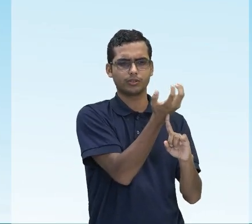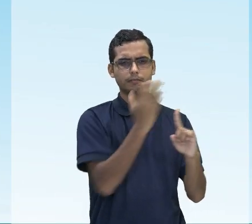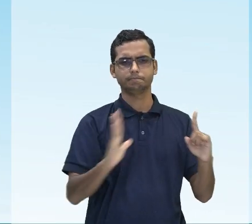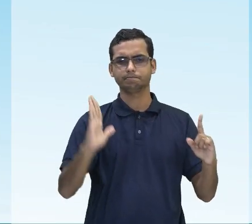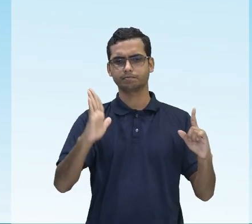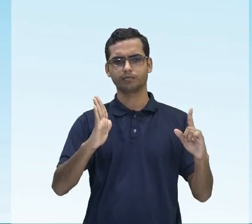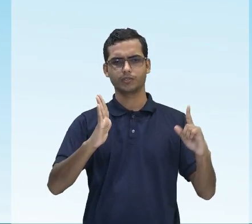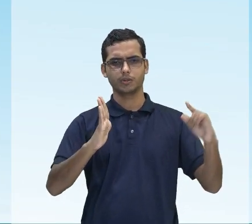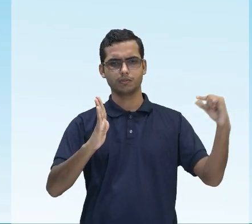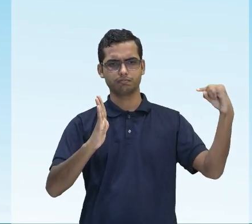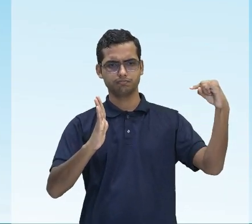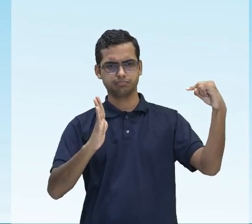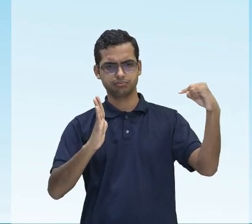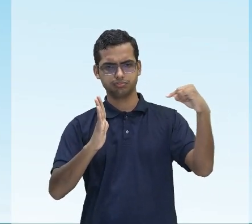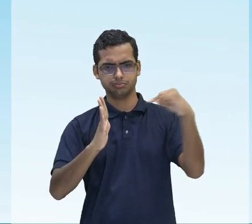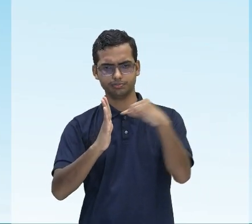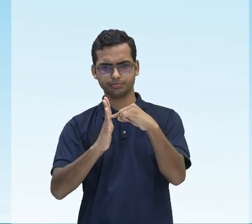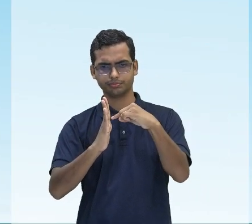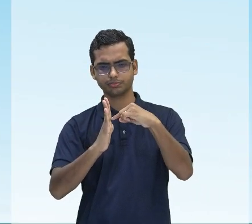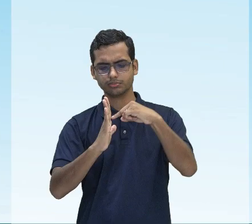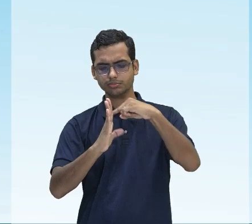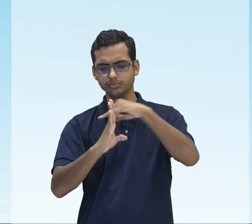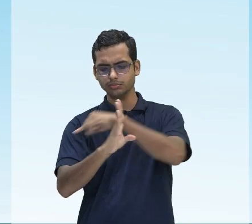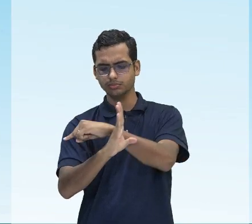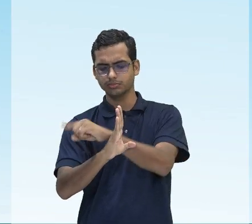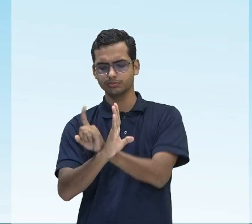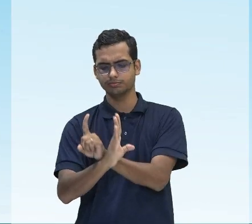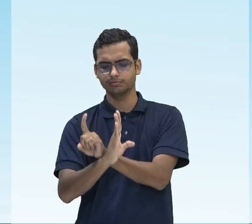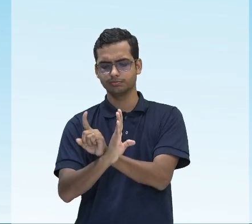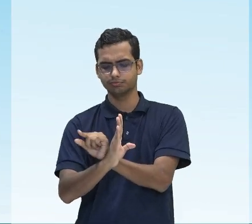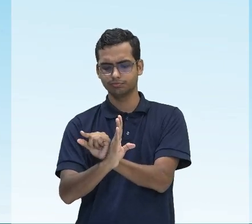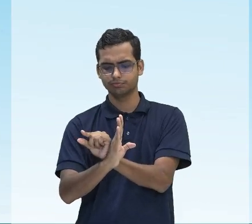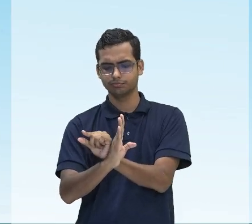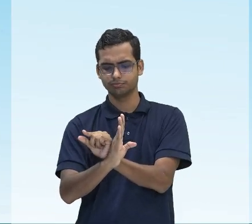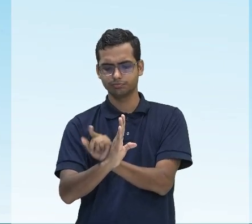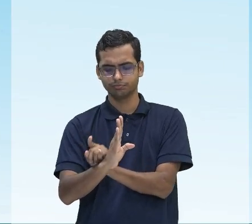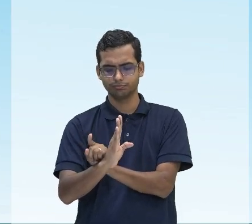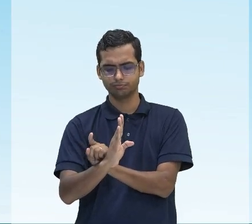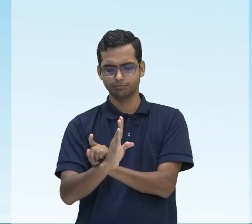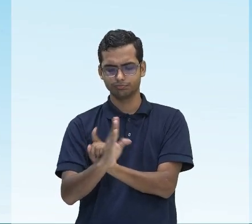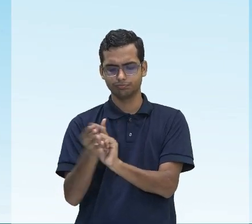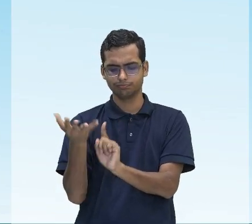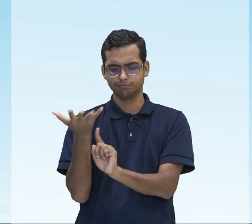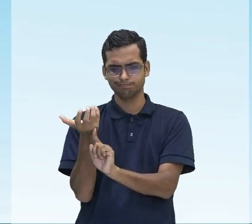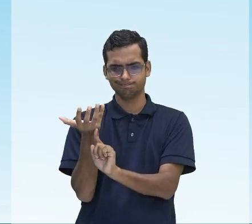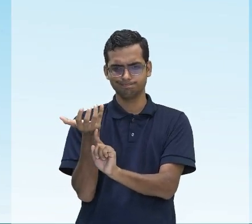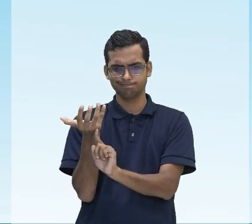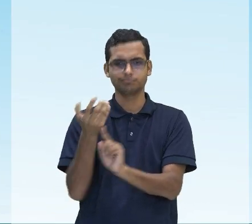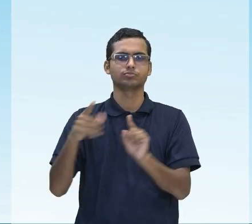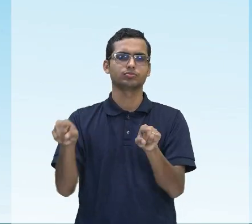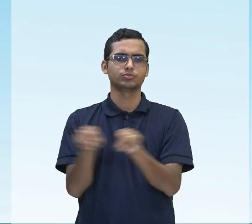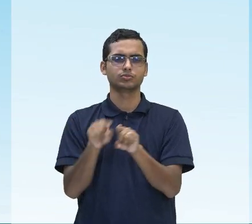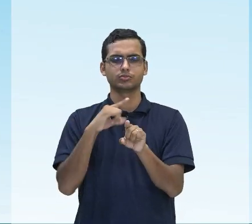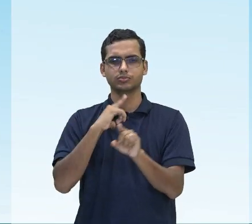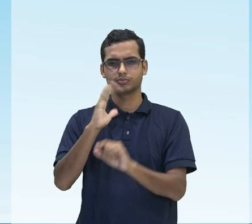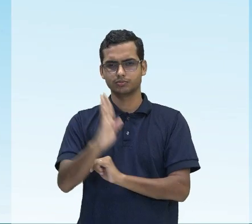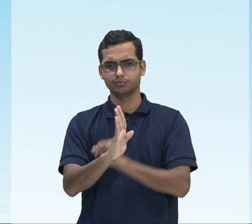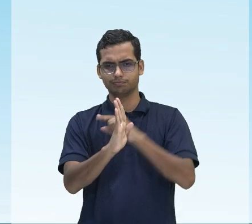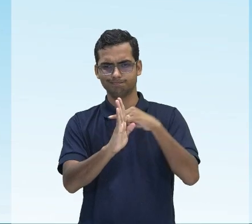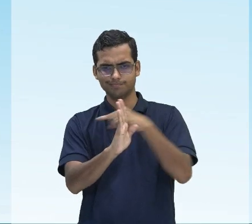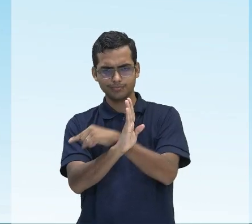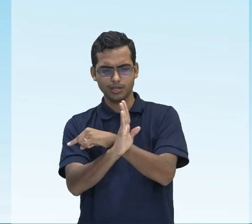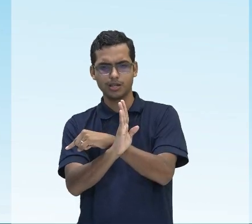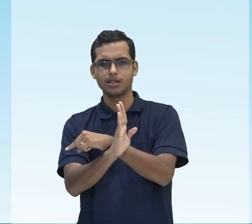pelo centro de curvatura. O que foi passando pelo centro de curvatura voltou por cima dele mesmo e o que foi